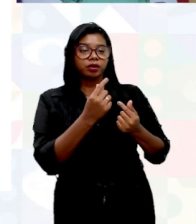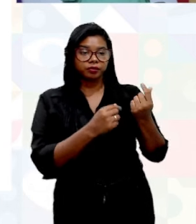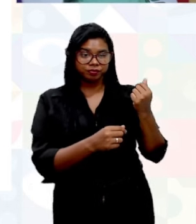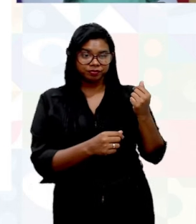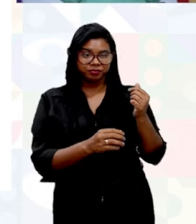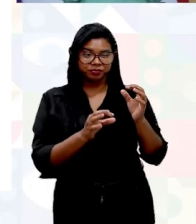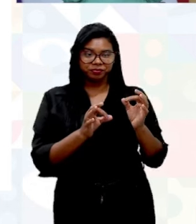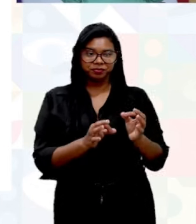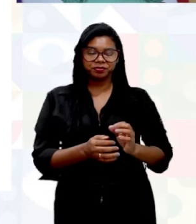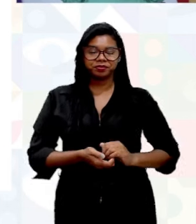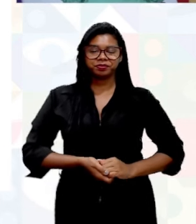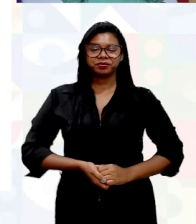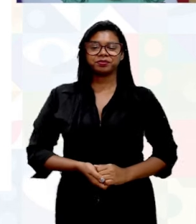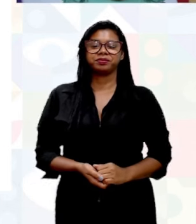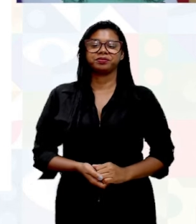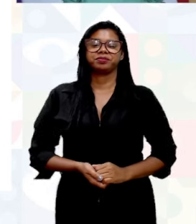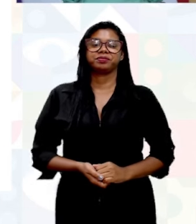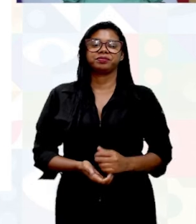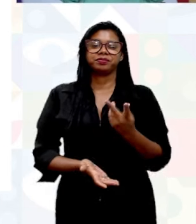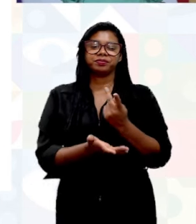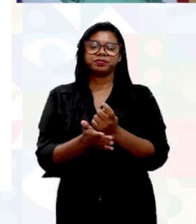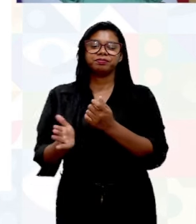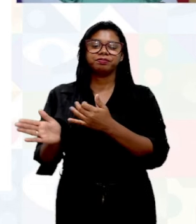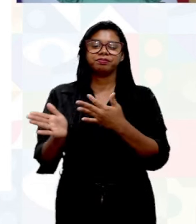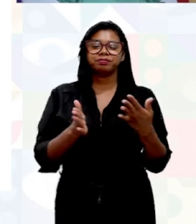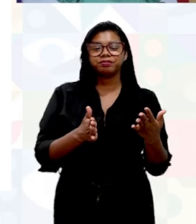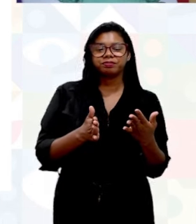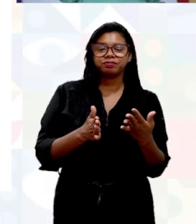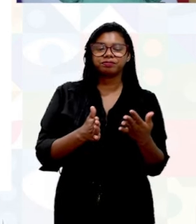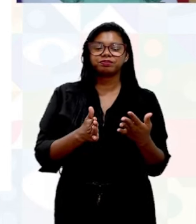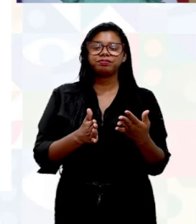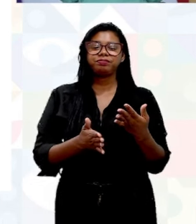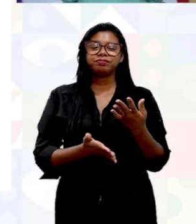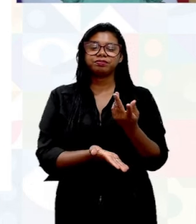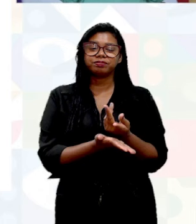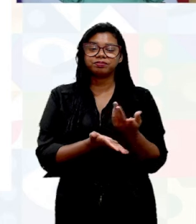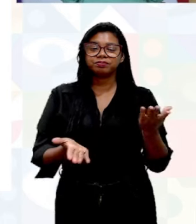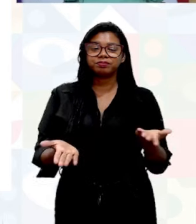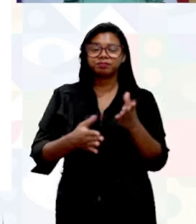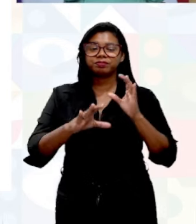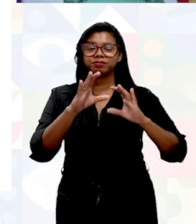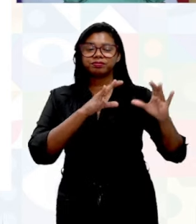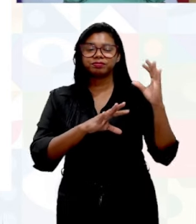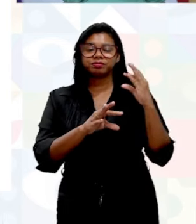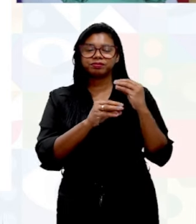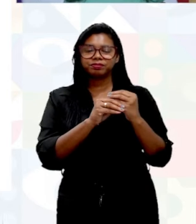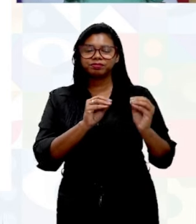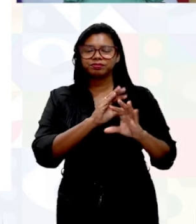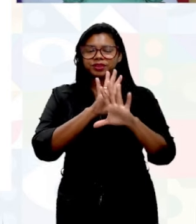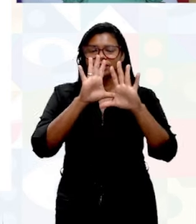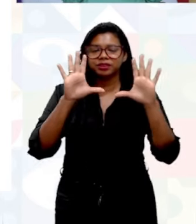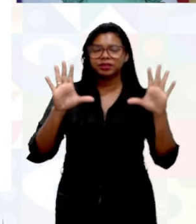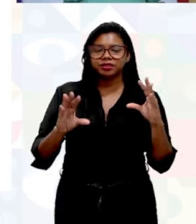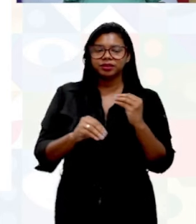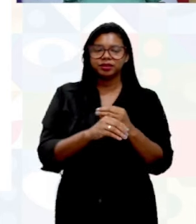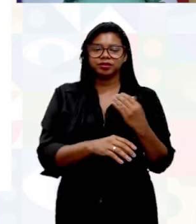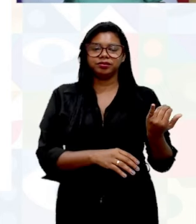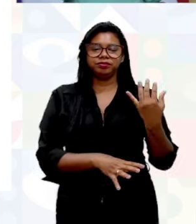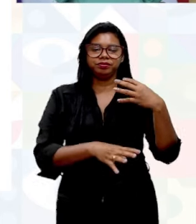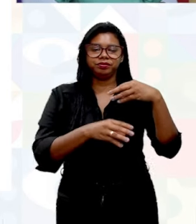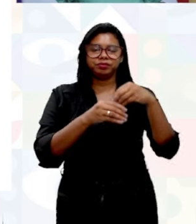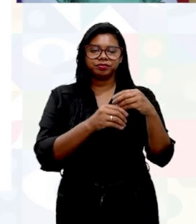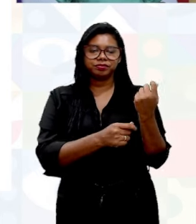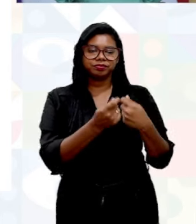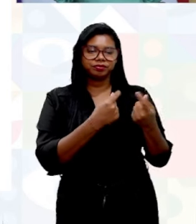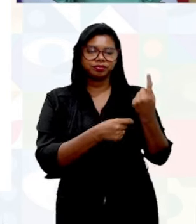assertivo. Esse negociador assertivo, ele é muito objetivo e a comunicação dele é sempre clara e voltada para a análise